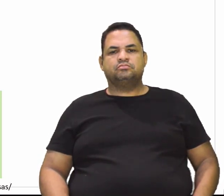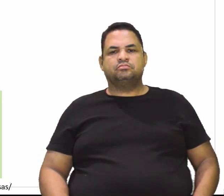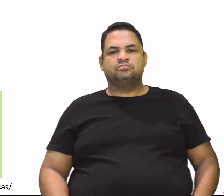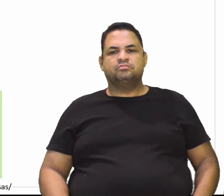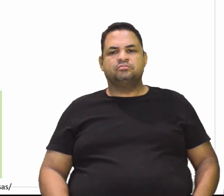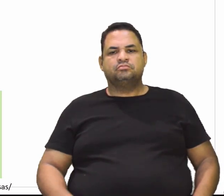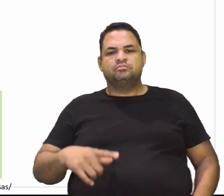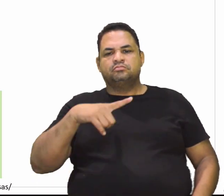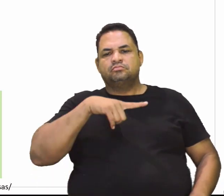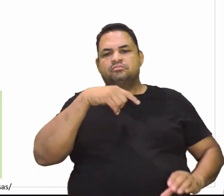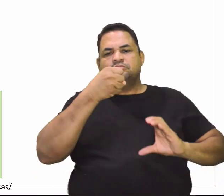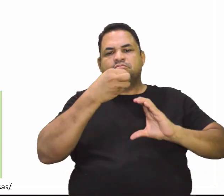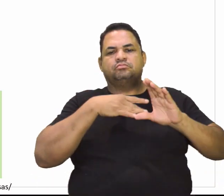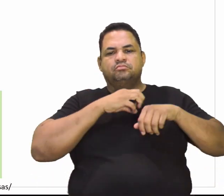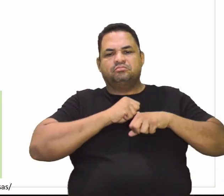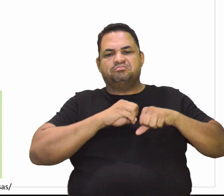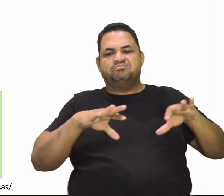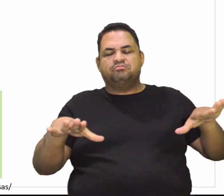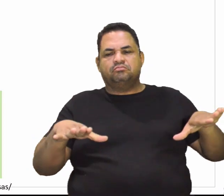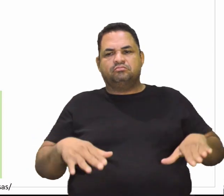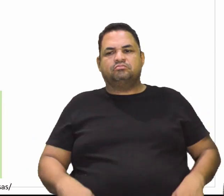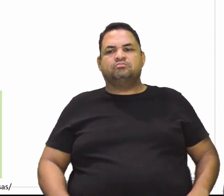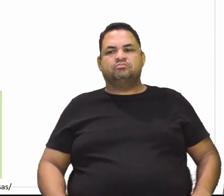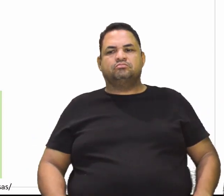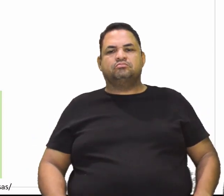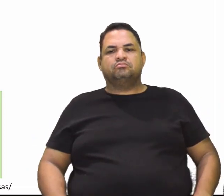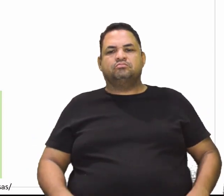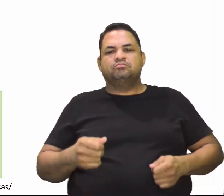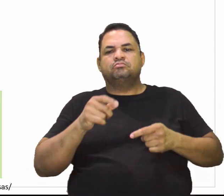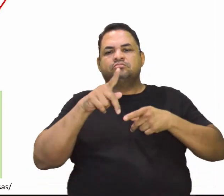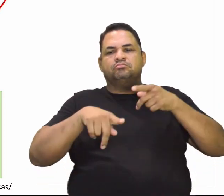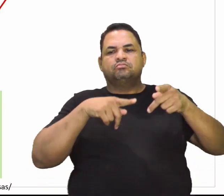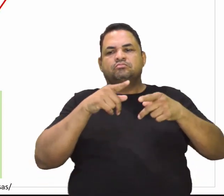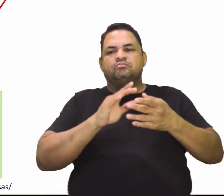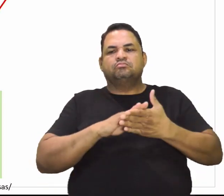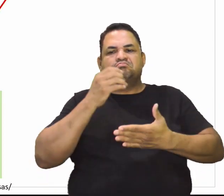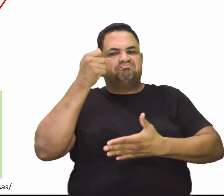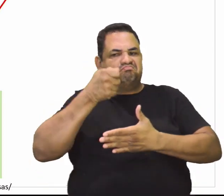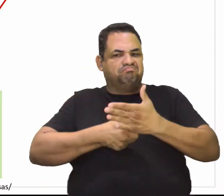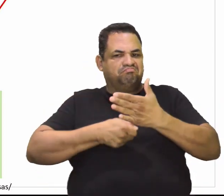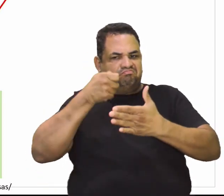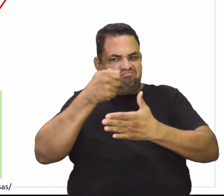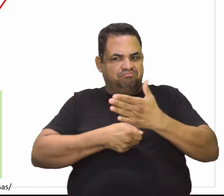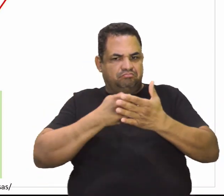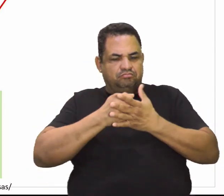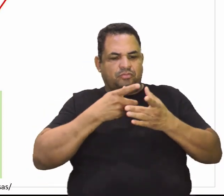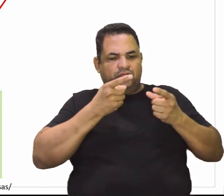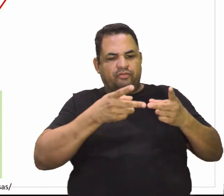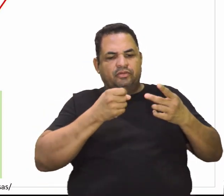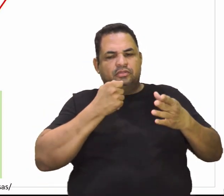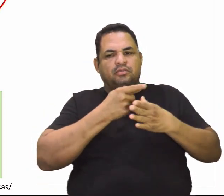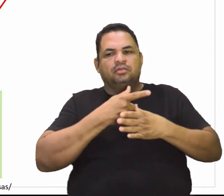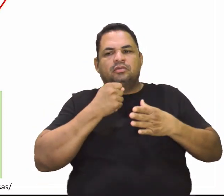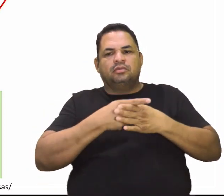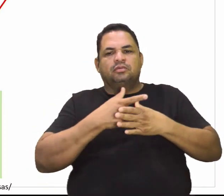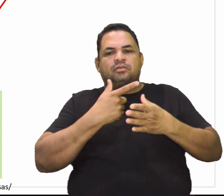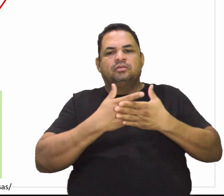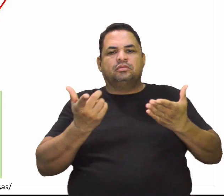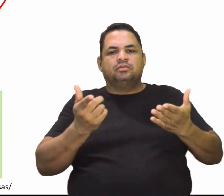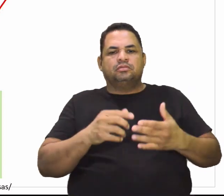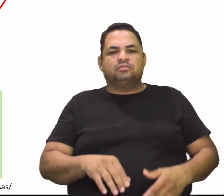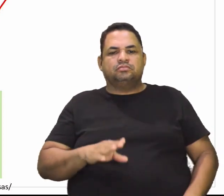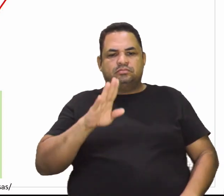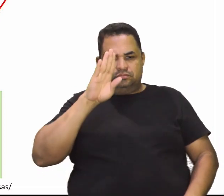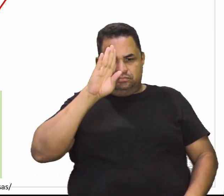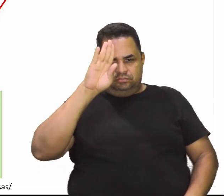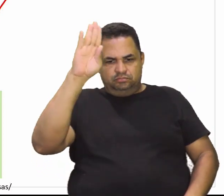ter uma característica de expansão muito grande. Esse povo ele vai se dedicar basicamente ao comércio, dedicando-se dessa atividade sua